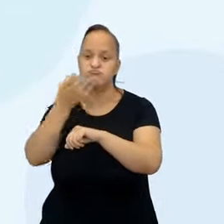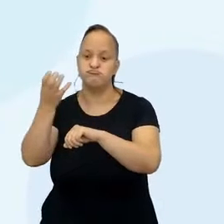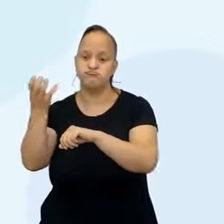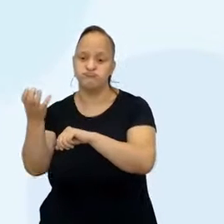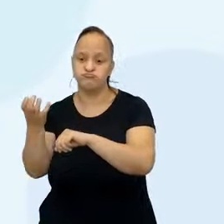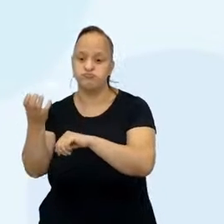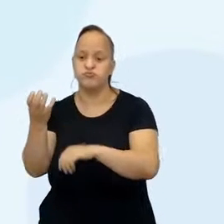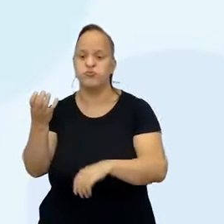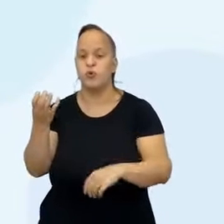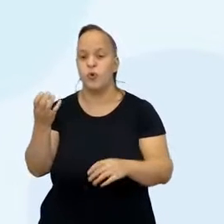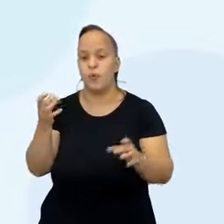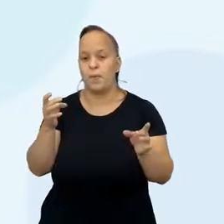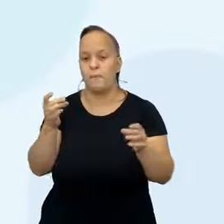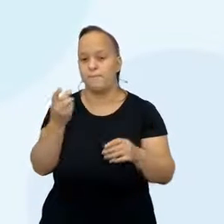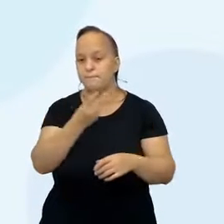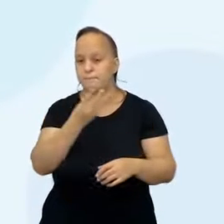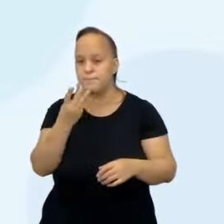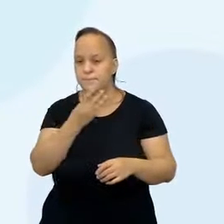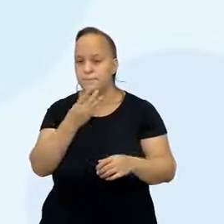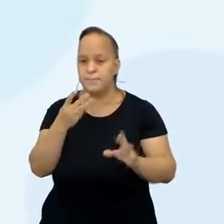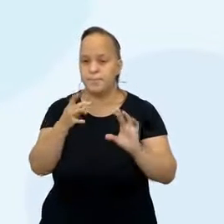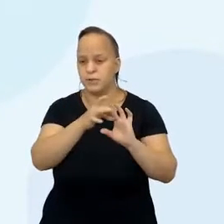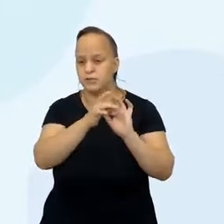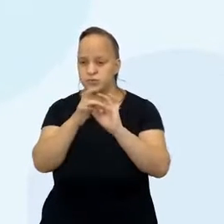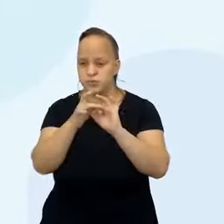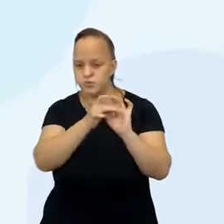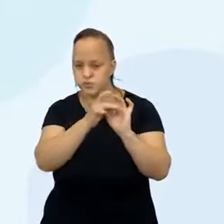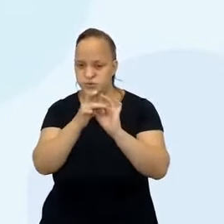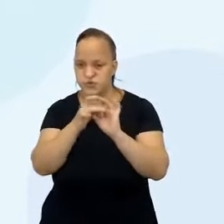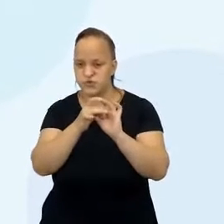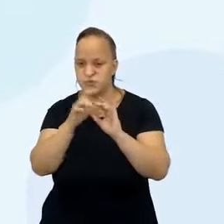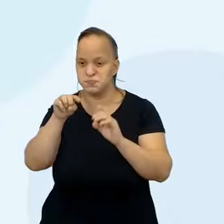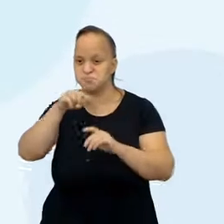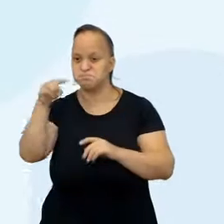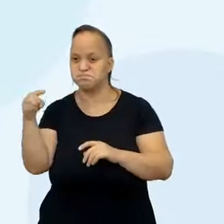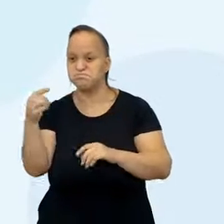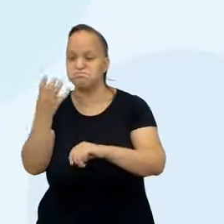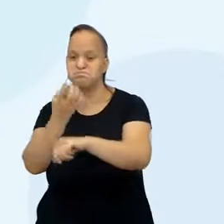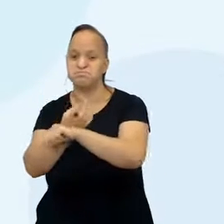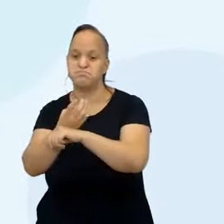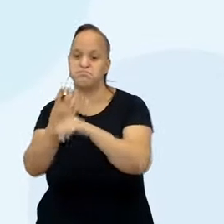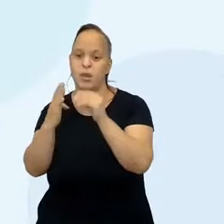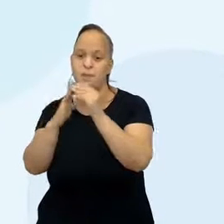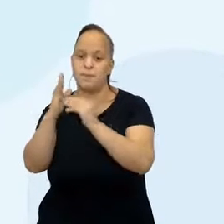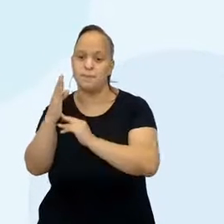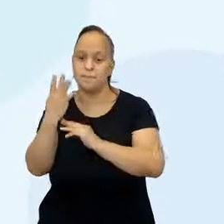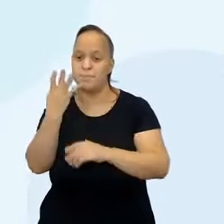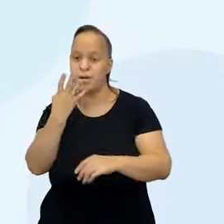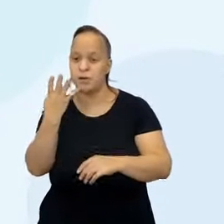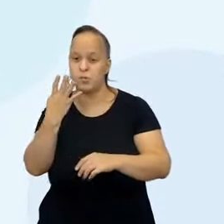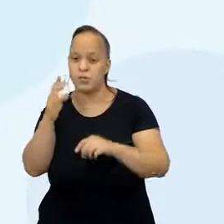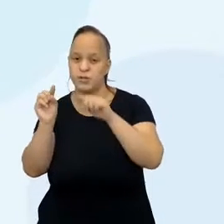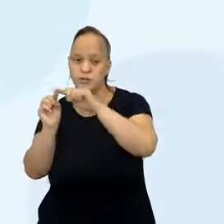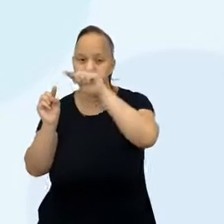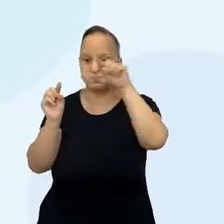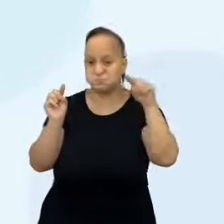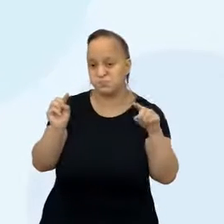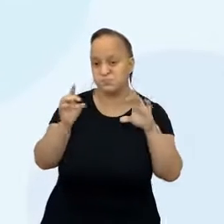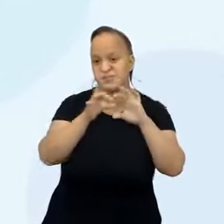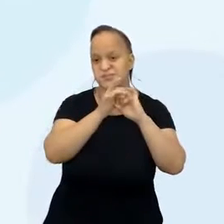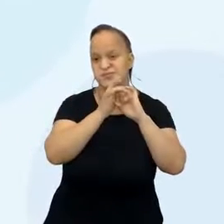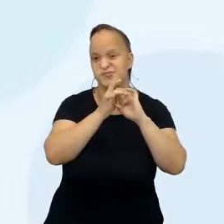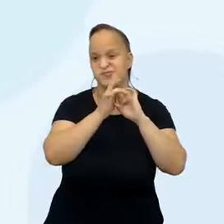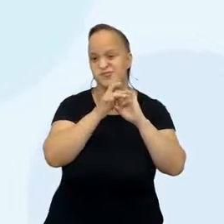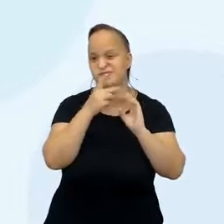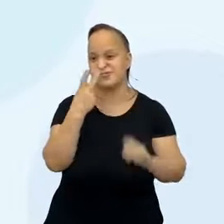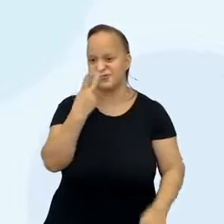com o componente 1, e a atividade 4, né, conversando ali com o componente 2. Lembrando que essas conexões, né,